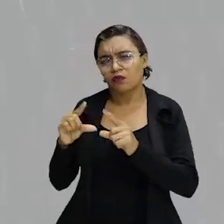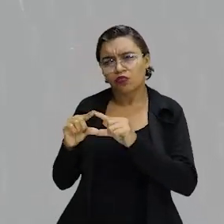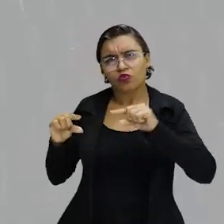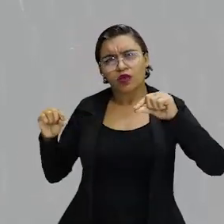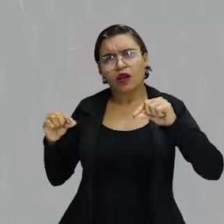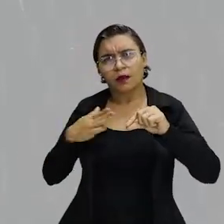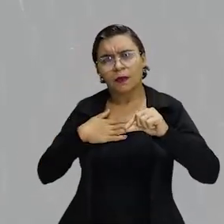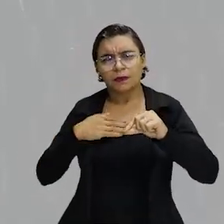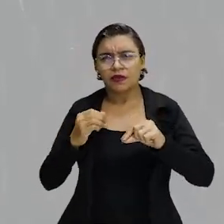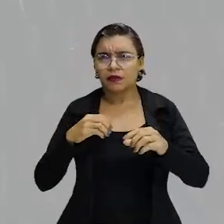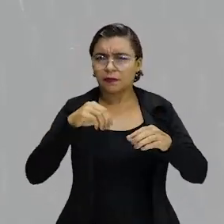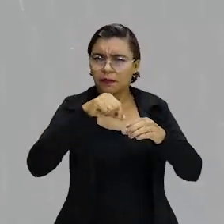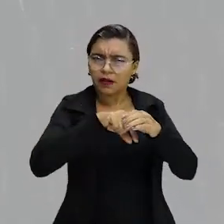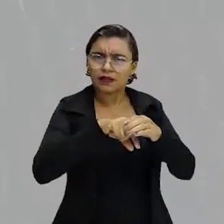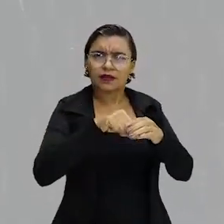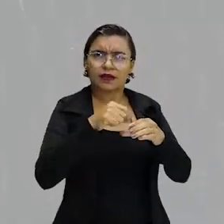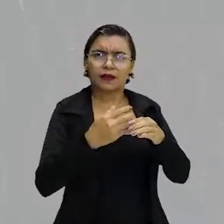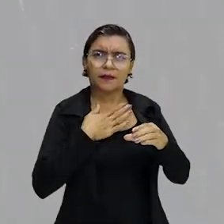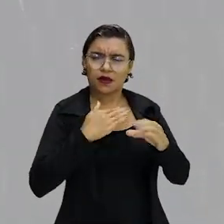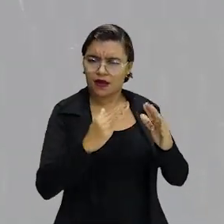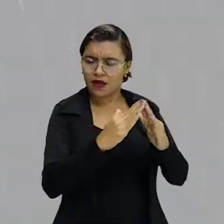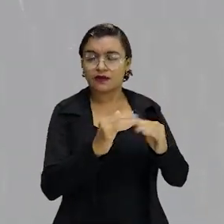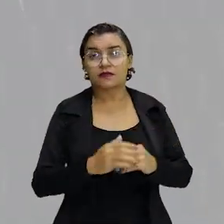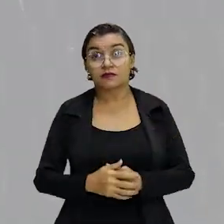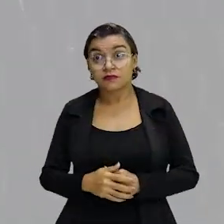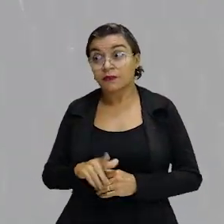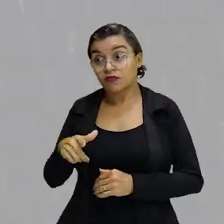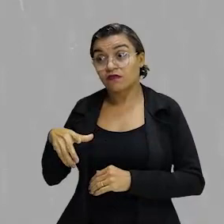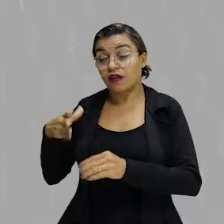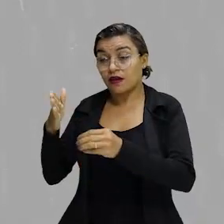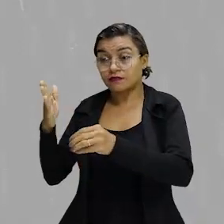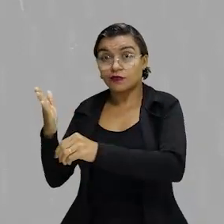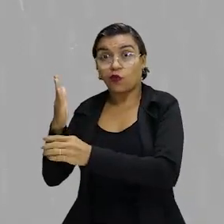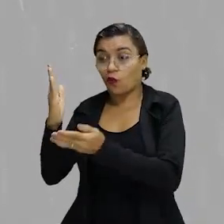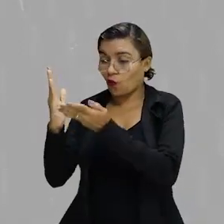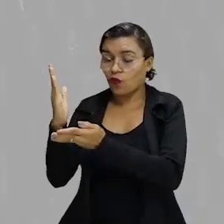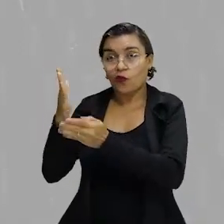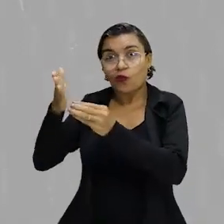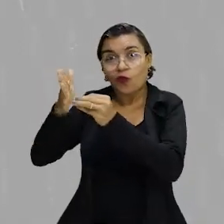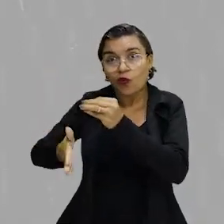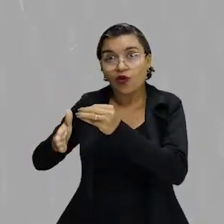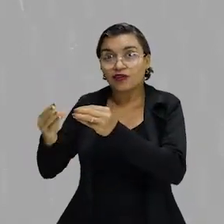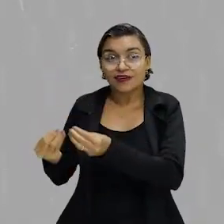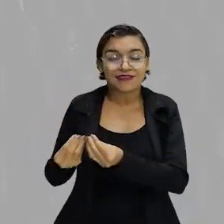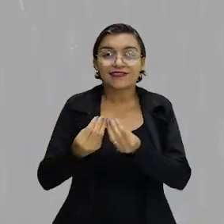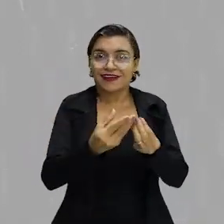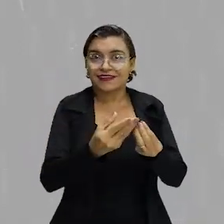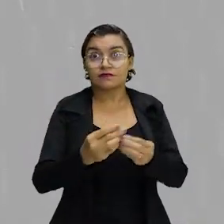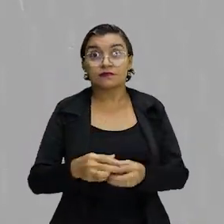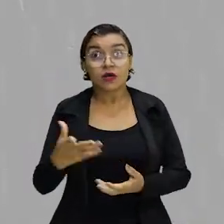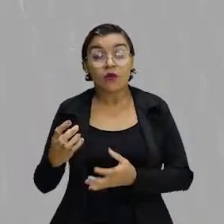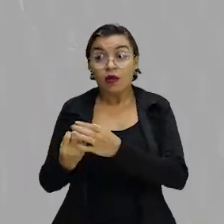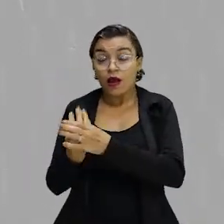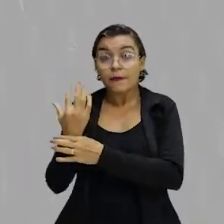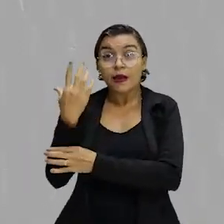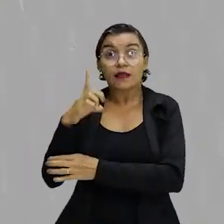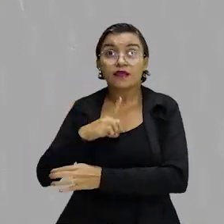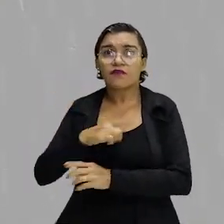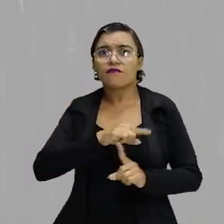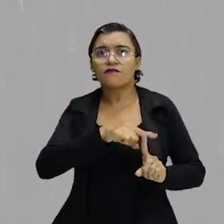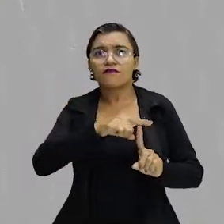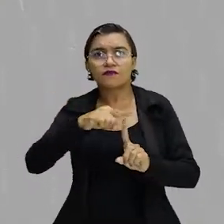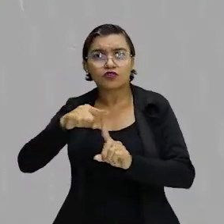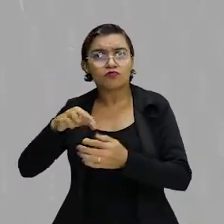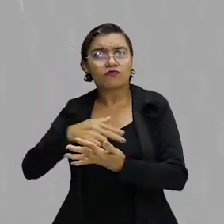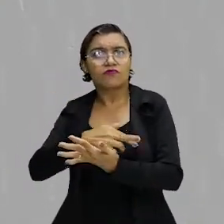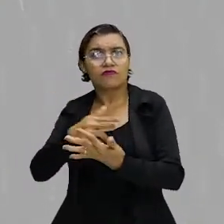plantar em casa. Aí a pessoa vai lá, corta o galho e planta. As plantas, muitas espécies de plantas